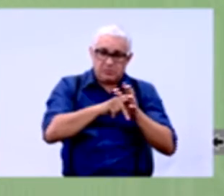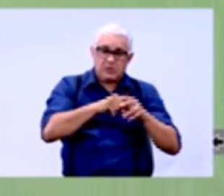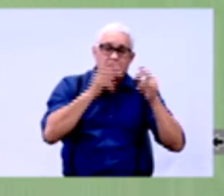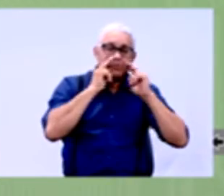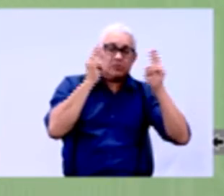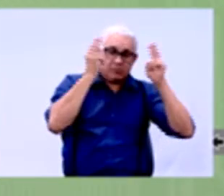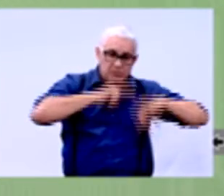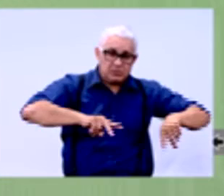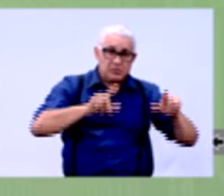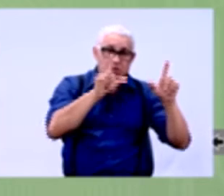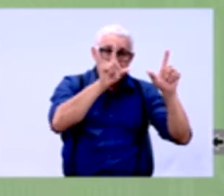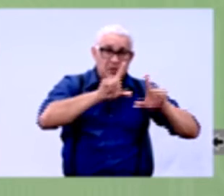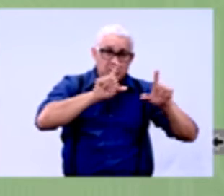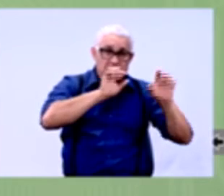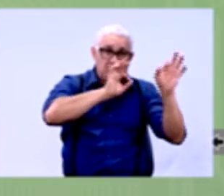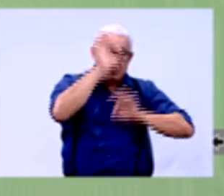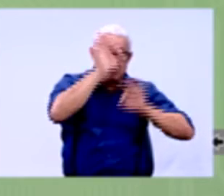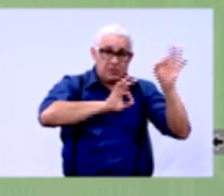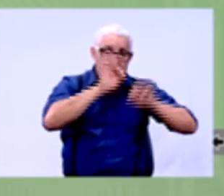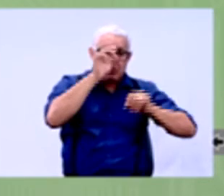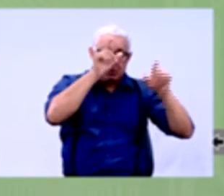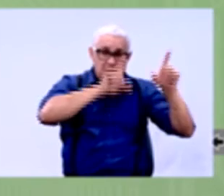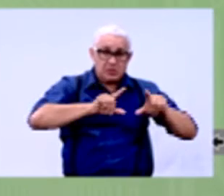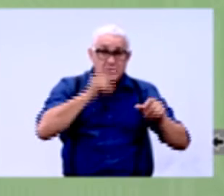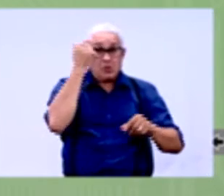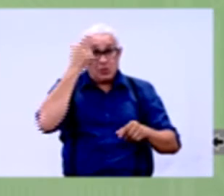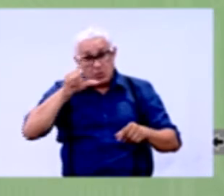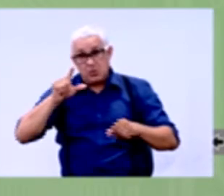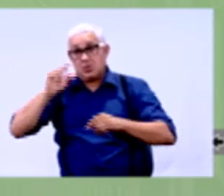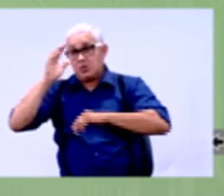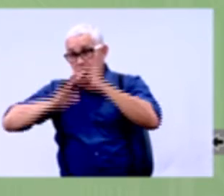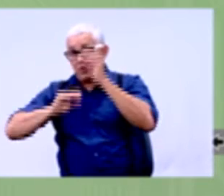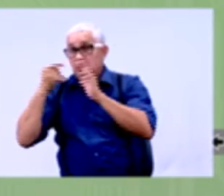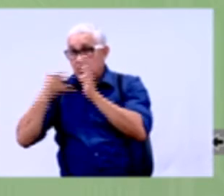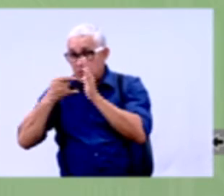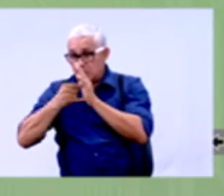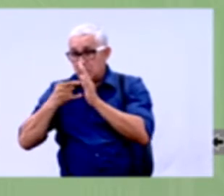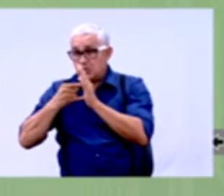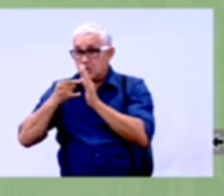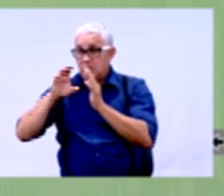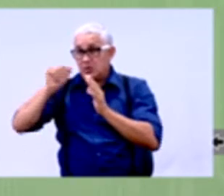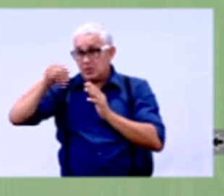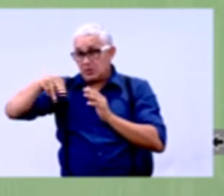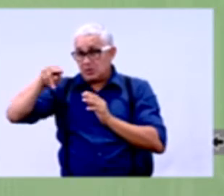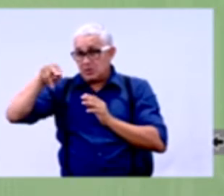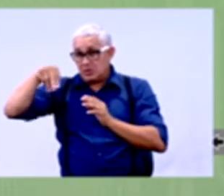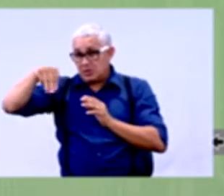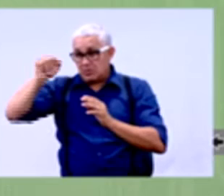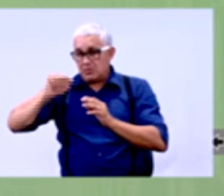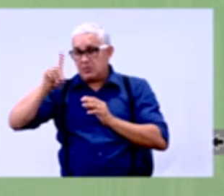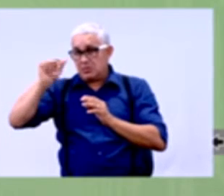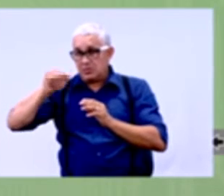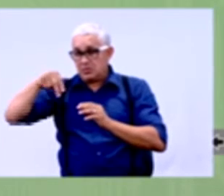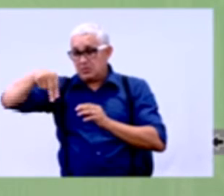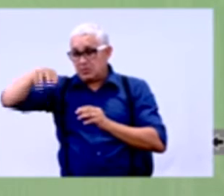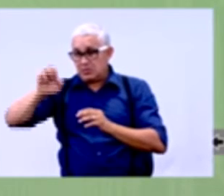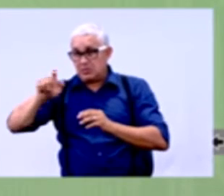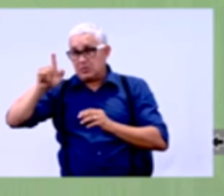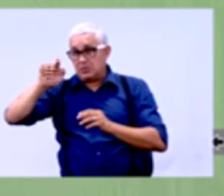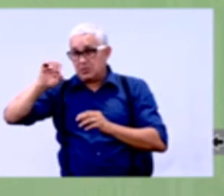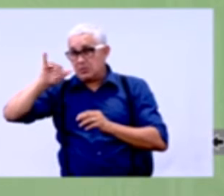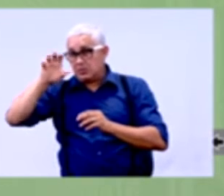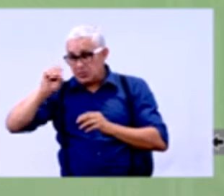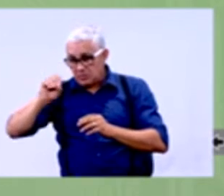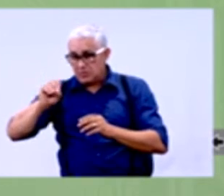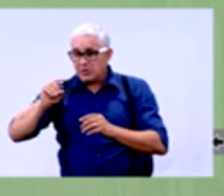as telas, e ter um outro desenvolvedor trabalhando nas camadas de negócio, nas camadas de validação das